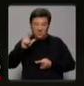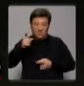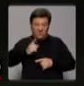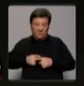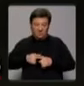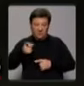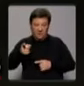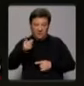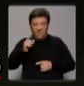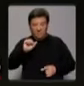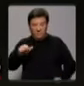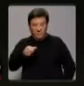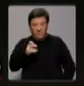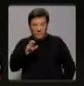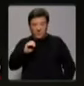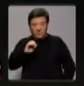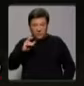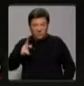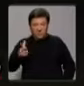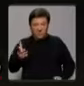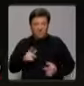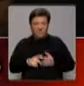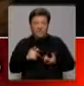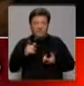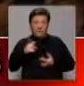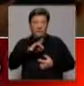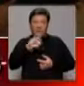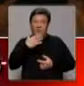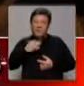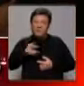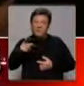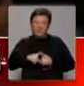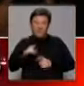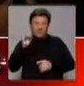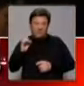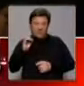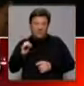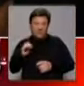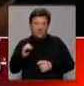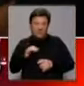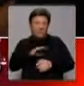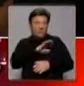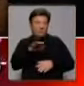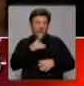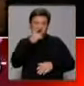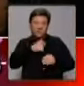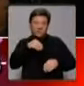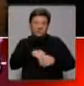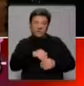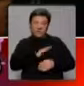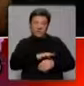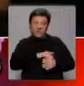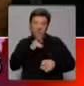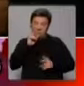Grécia é do paso e portanto a sua credibilidade é um grande zero em neste momento junto da esquerda do eleitorado de esquerda que